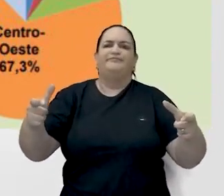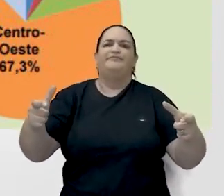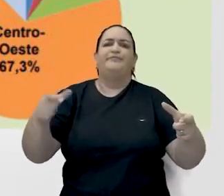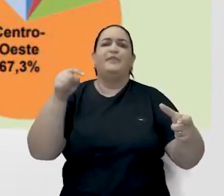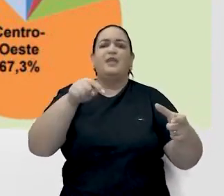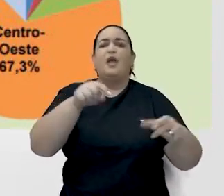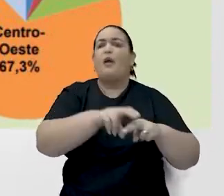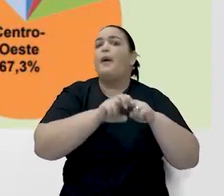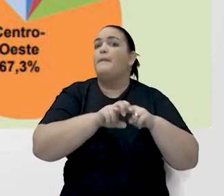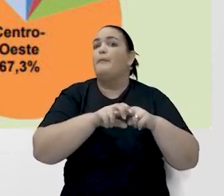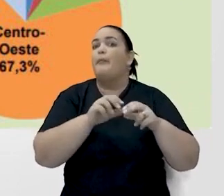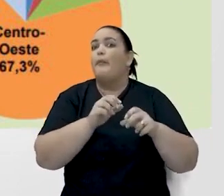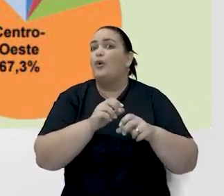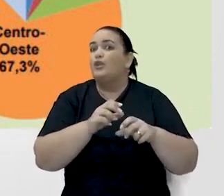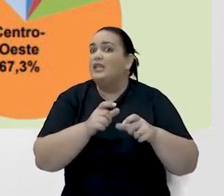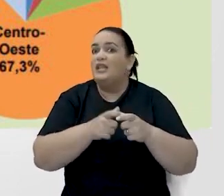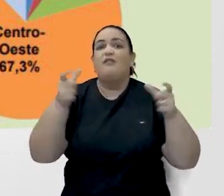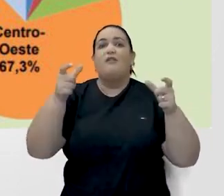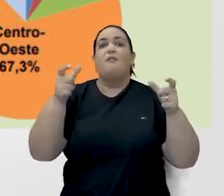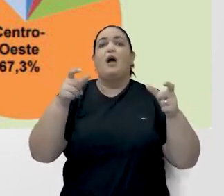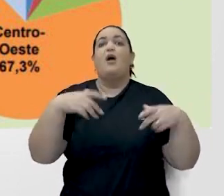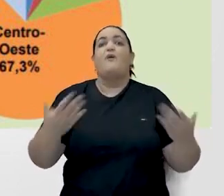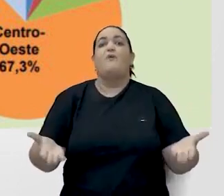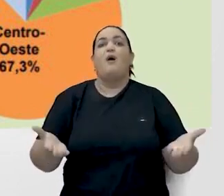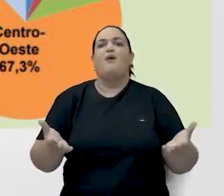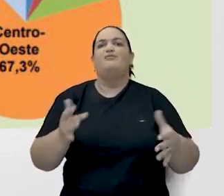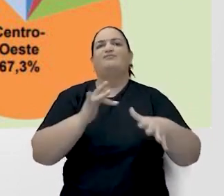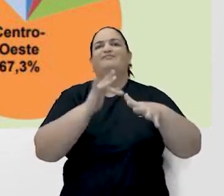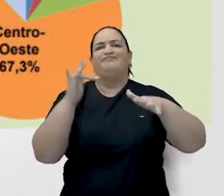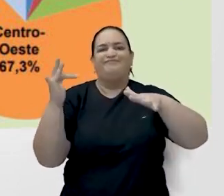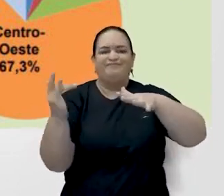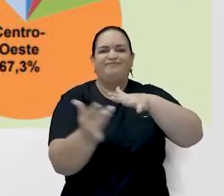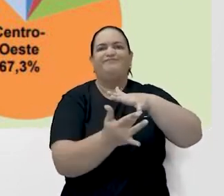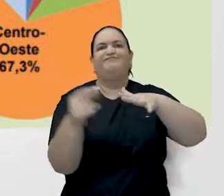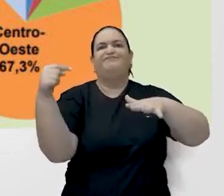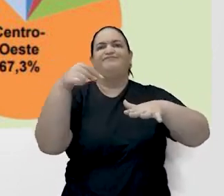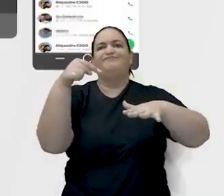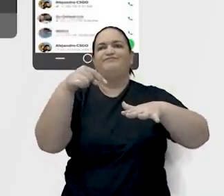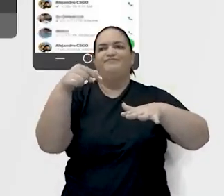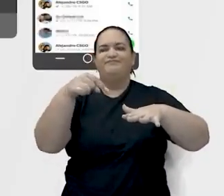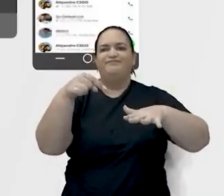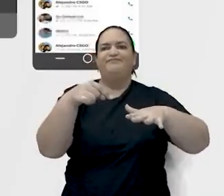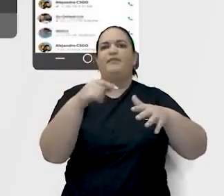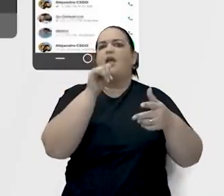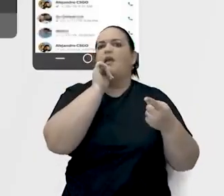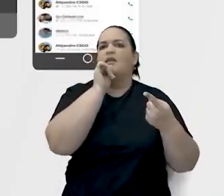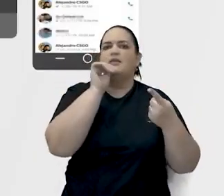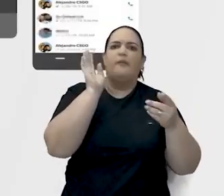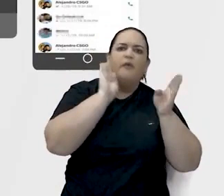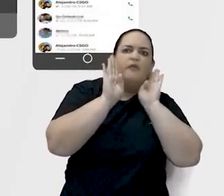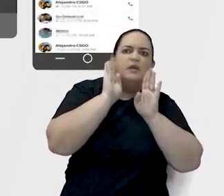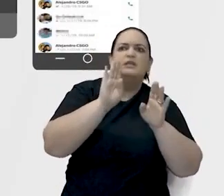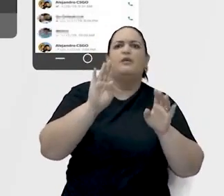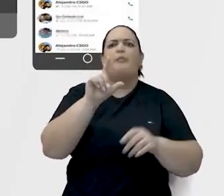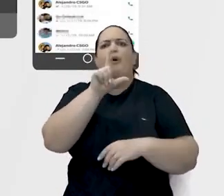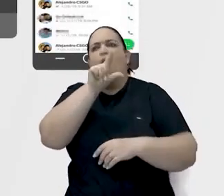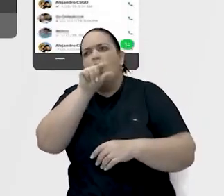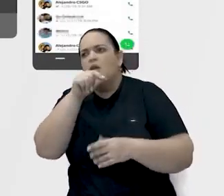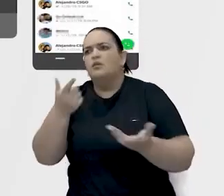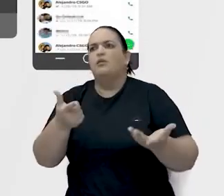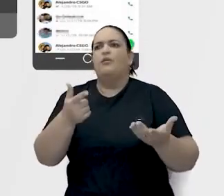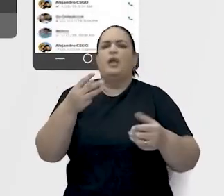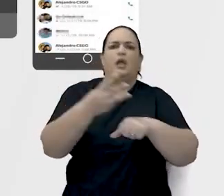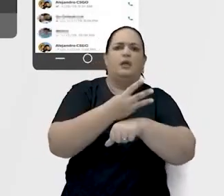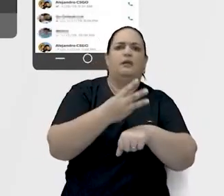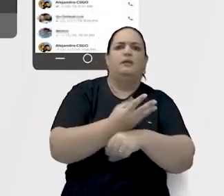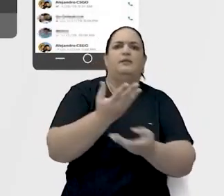disso está relacionado às redes sociais que tomam um destaque. quando a gente